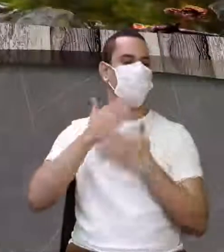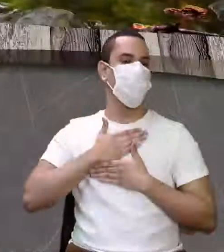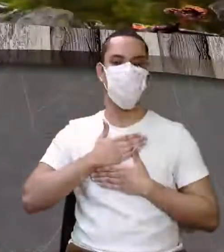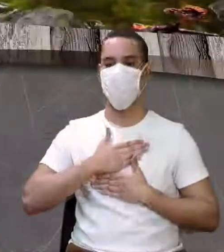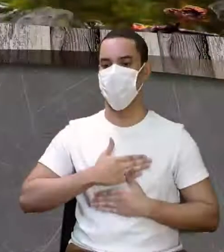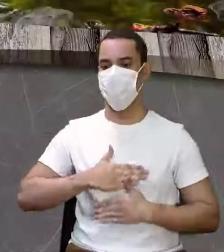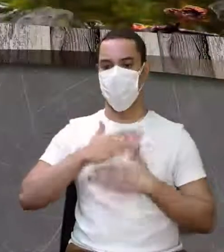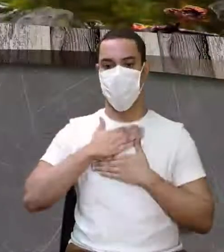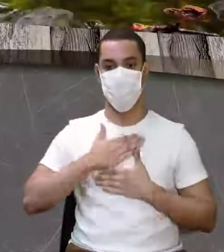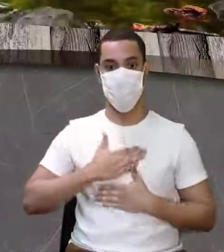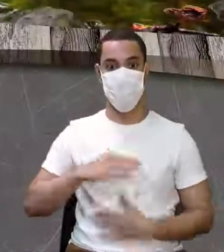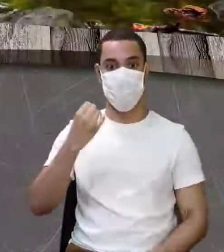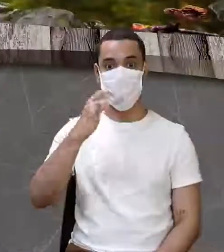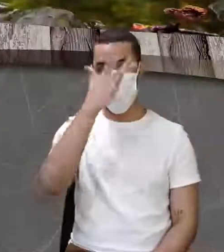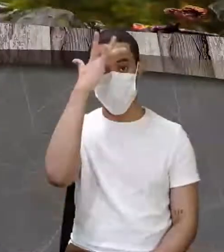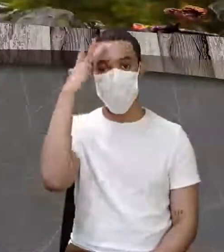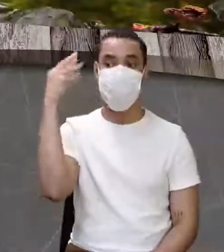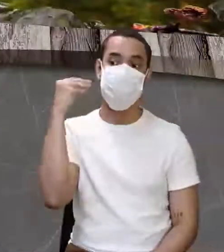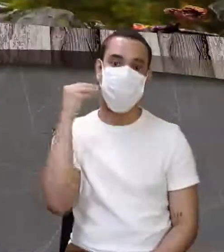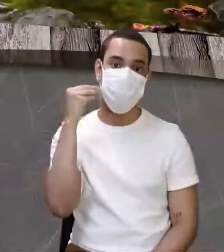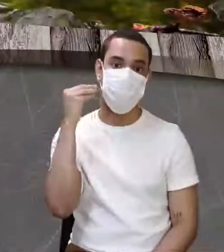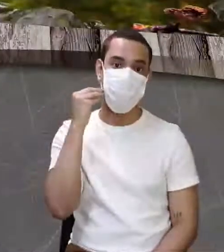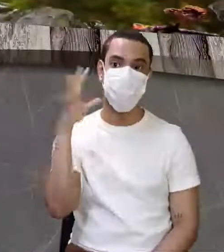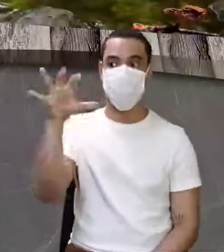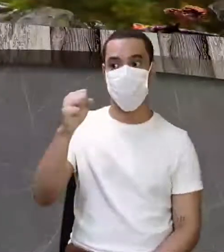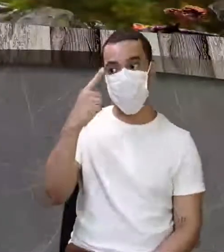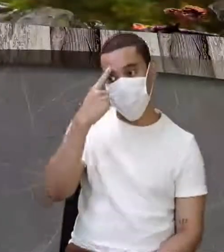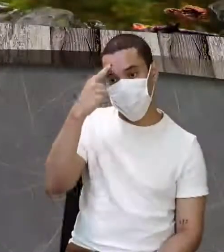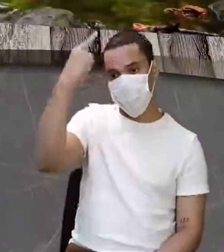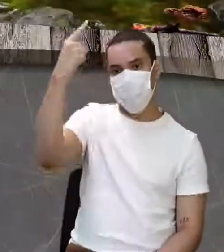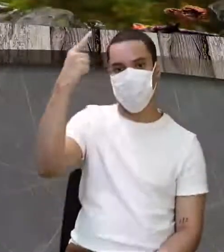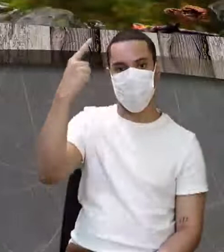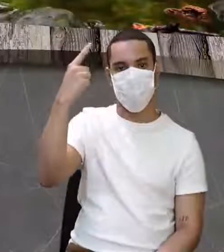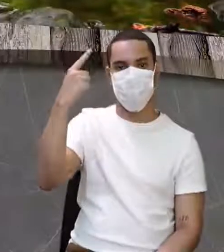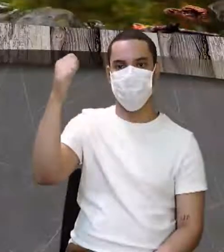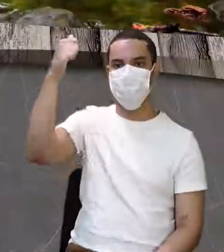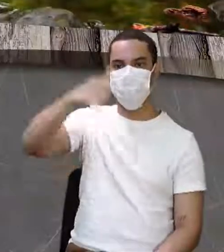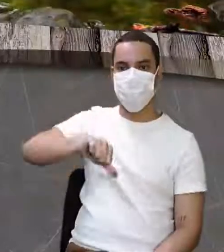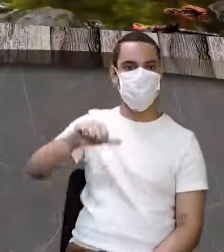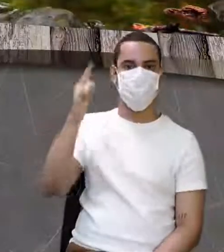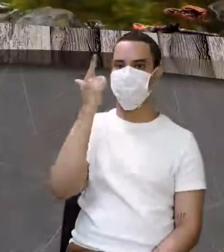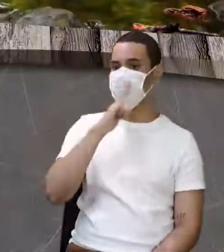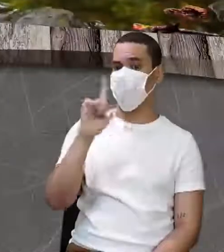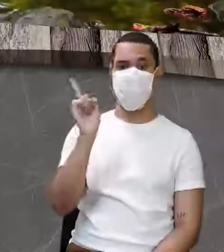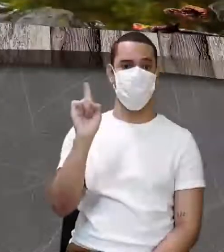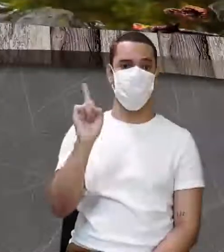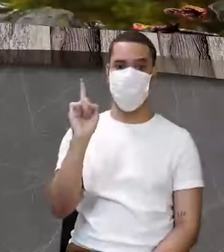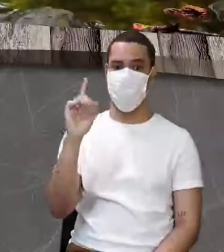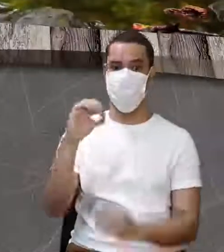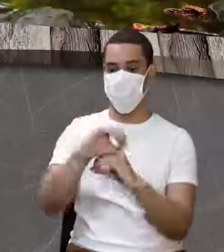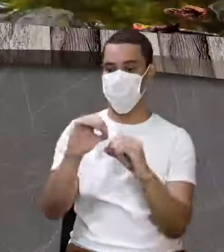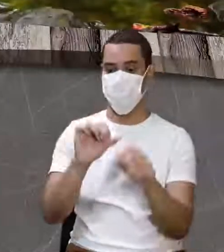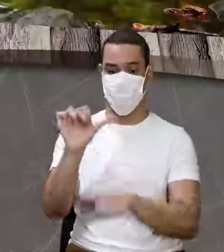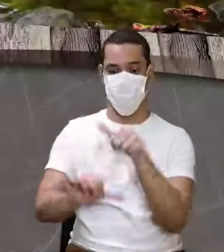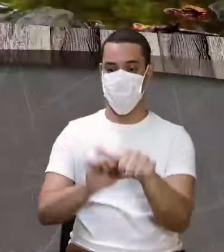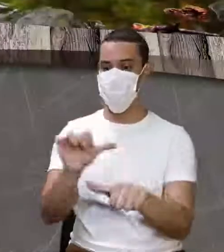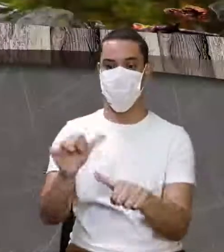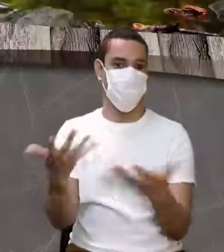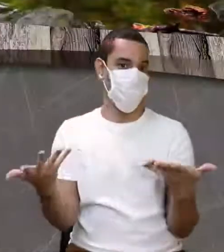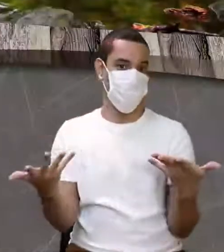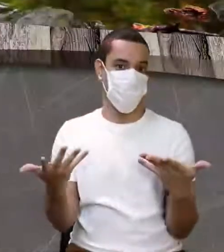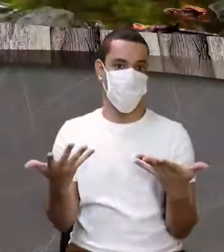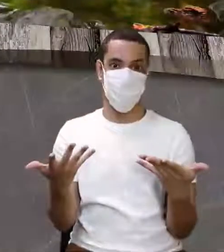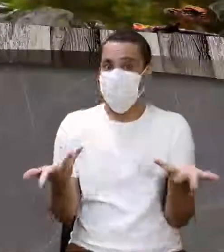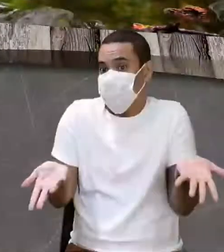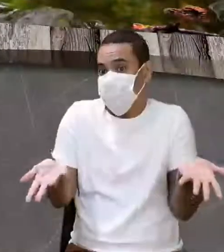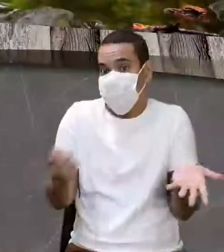híbridos. E se alguém tentar buscar a sua ideia, vai se dar mal, porque não vai conseguir reproduzir. Você tem a faca e o